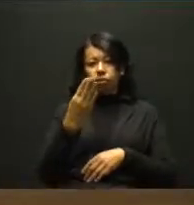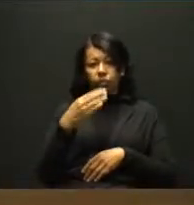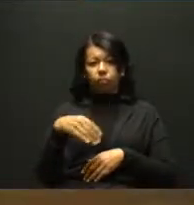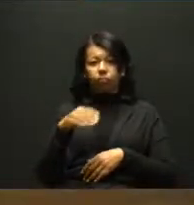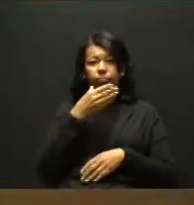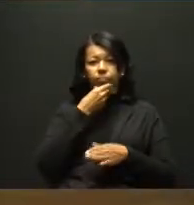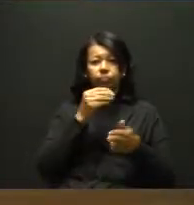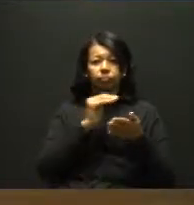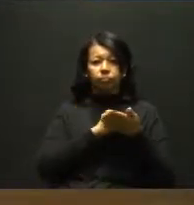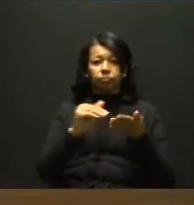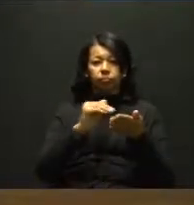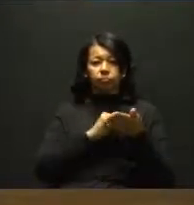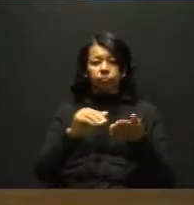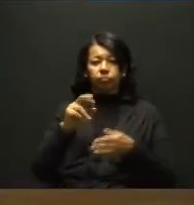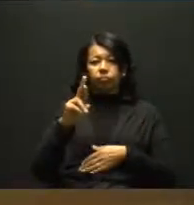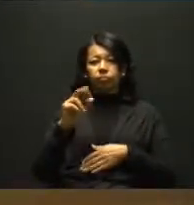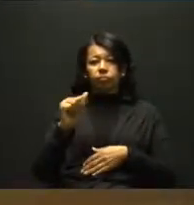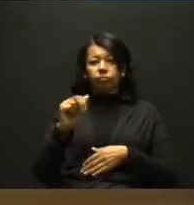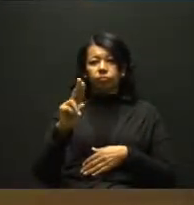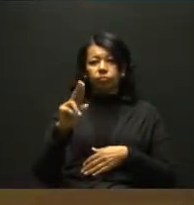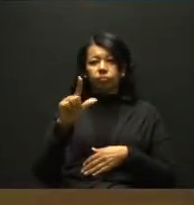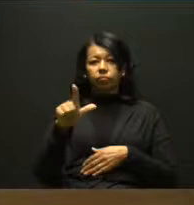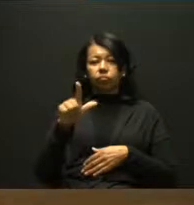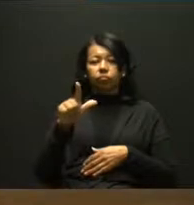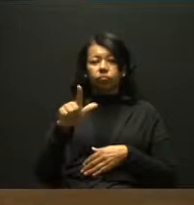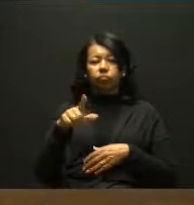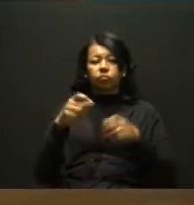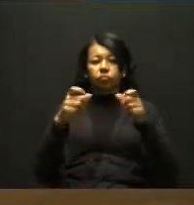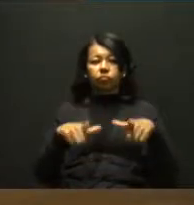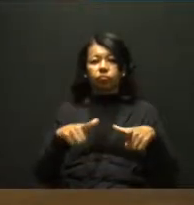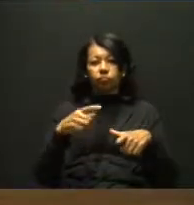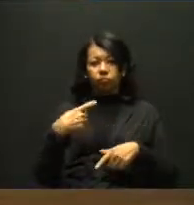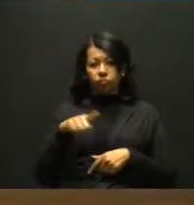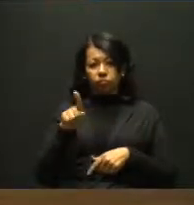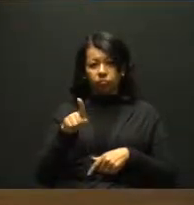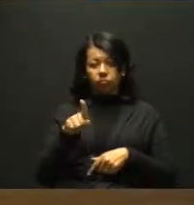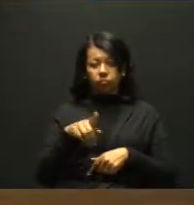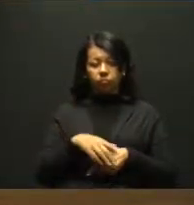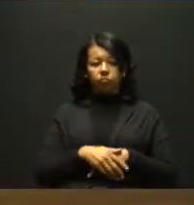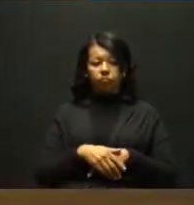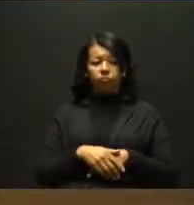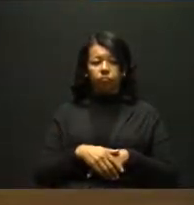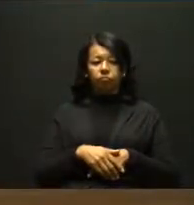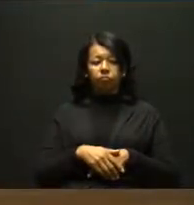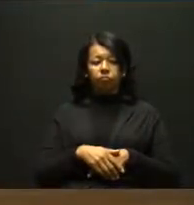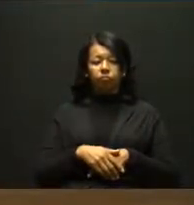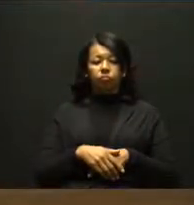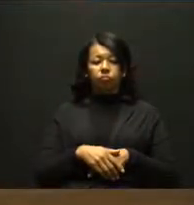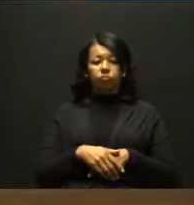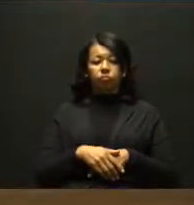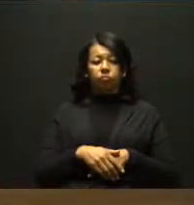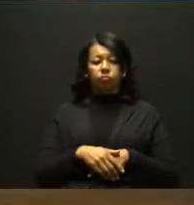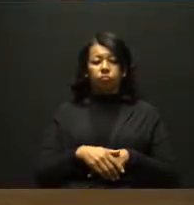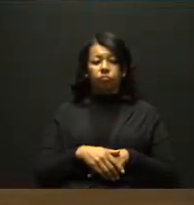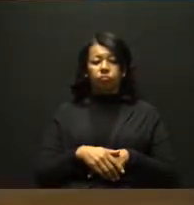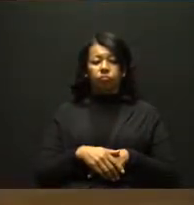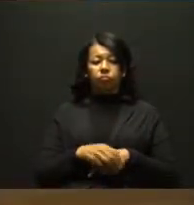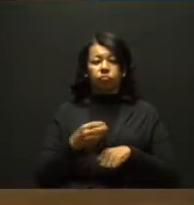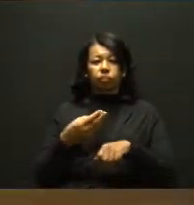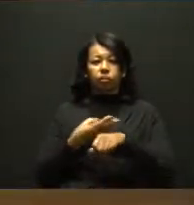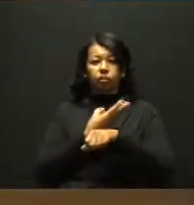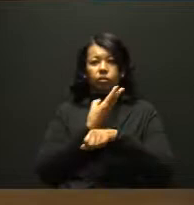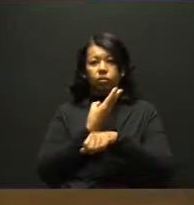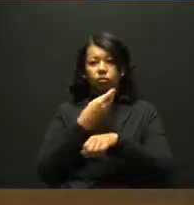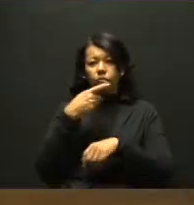secretário raul ao qual eu fiz ali vereador agnaldo um contato prévio à tiza pi e como